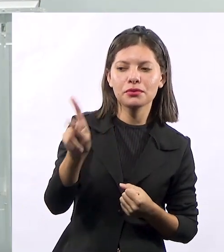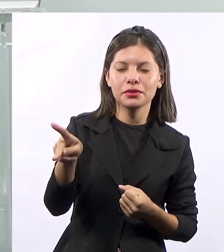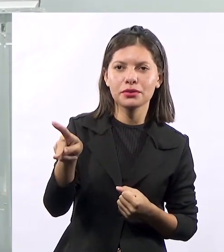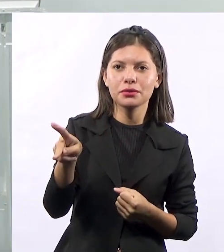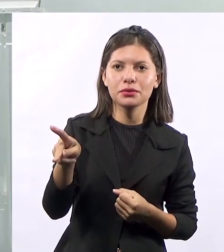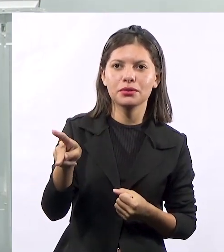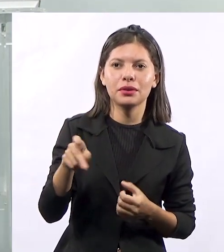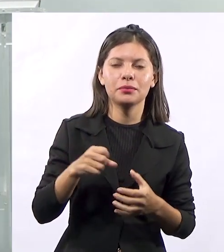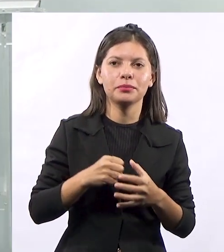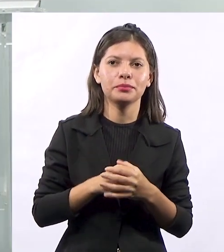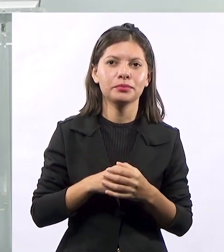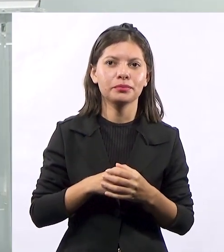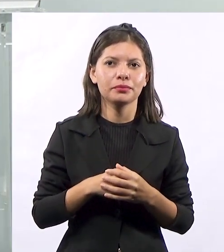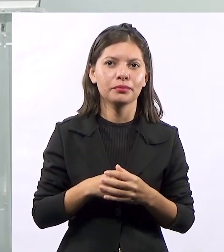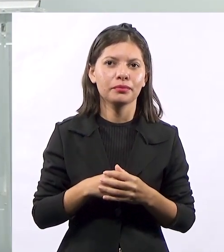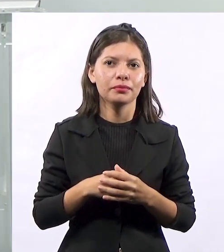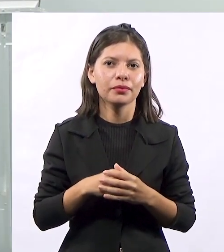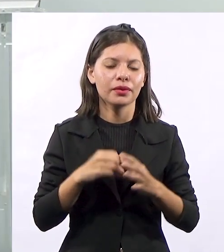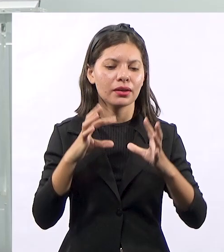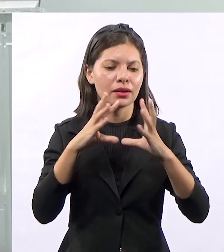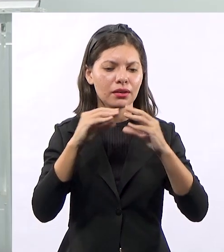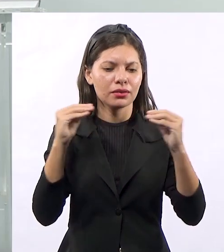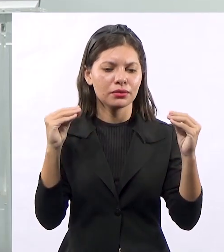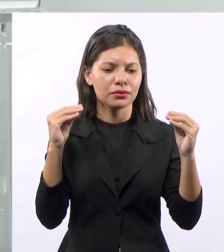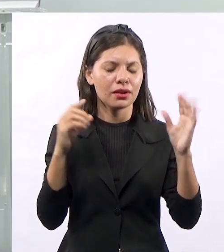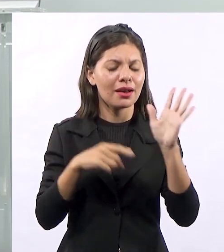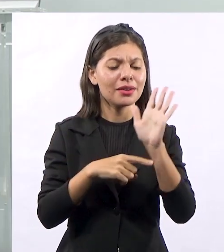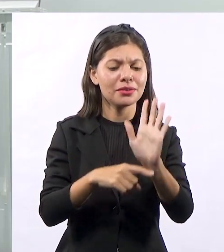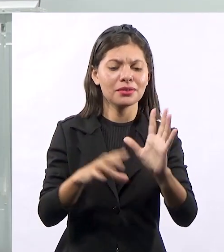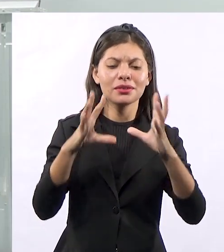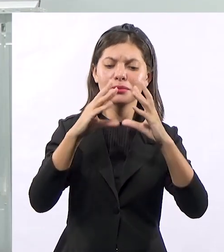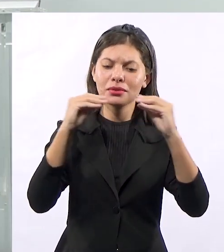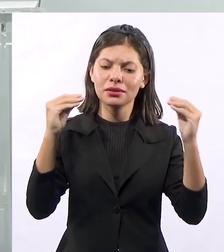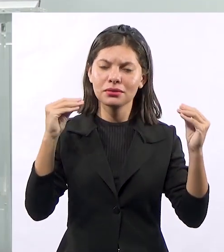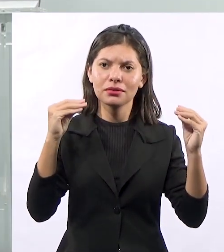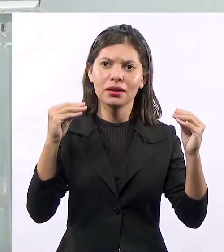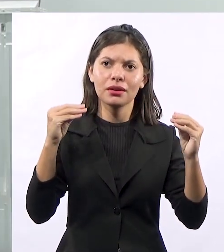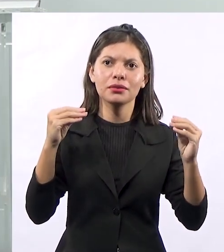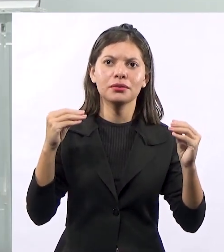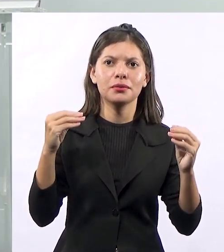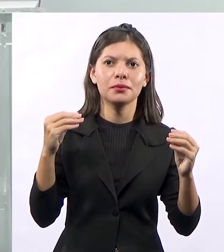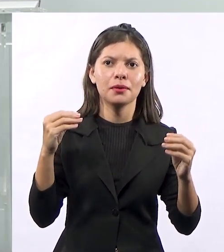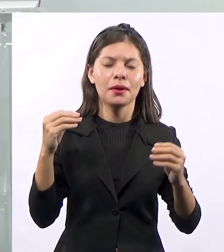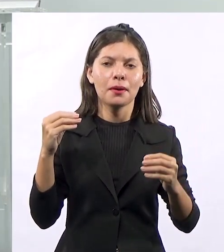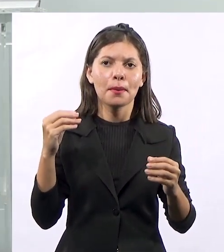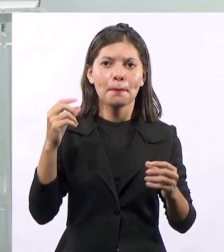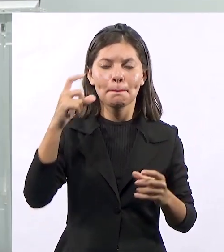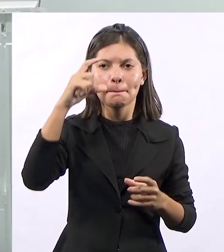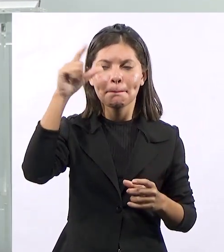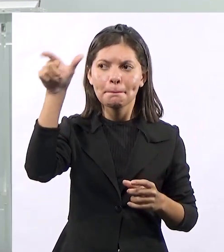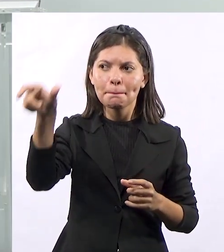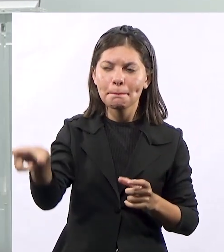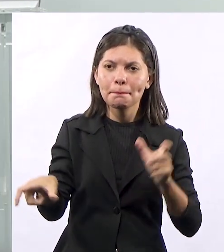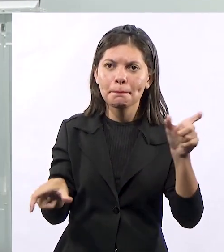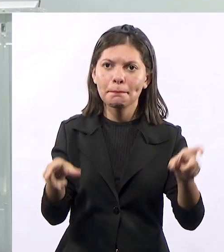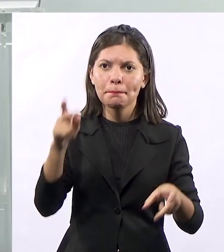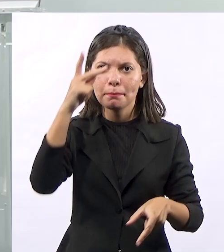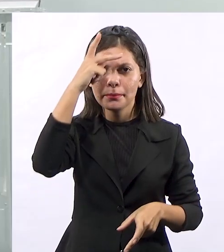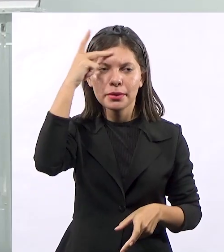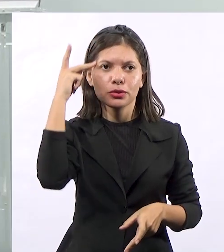ajuda sobrenatural. A gente fala ajuda sobrenatural porque às vezes são pessoas, né, de passados. Por